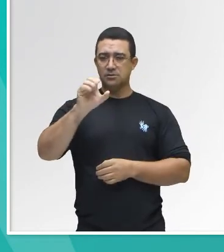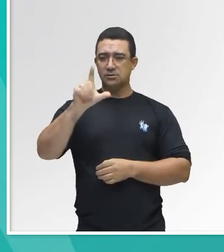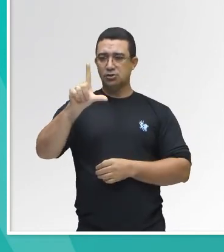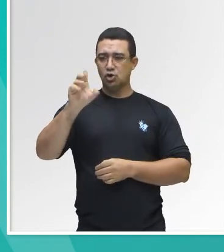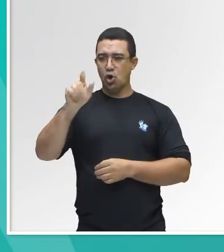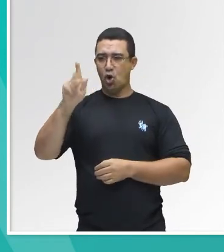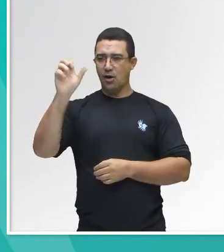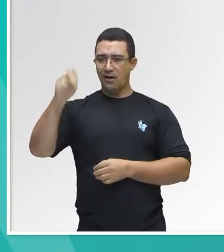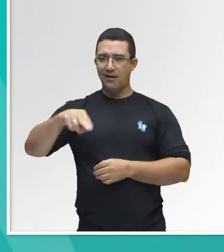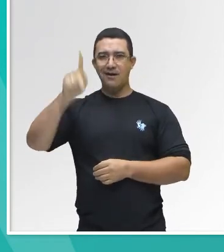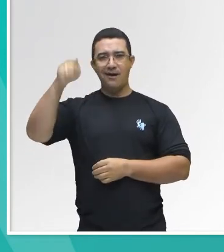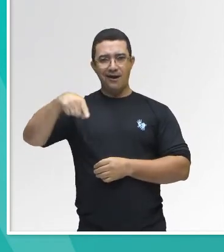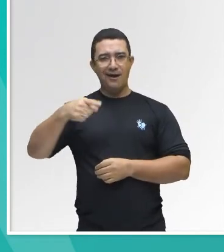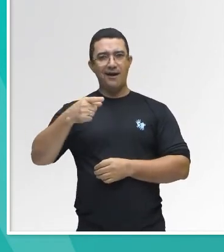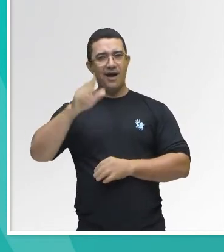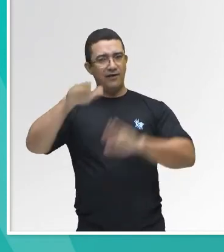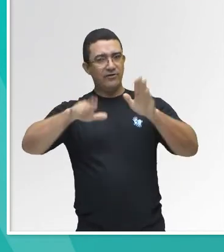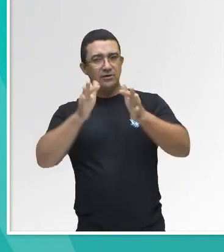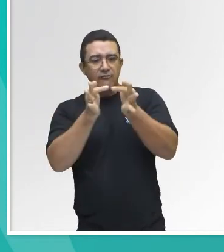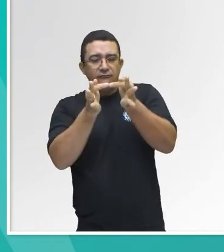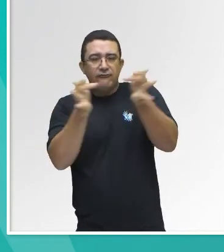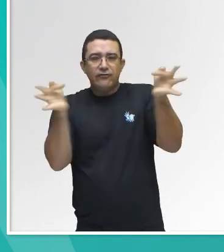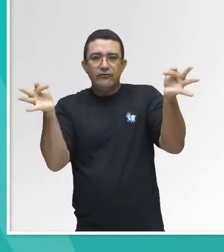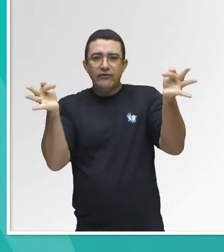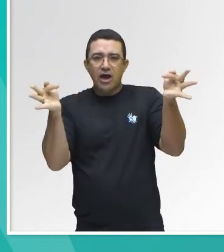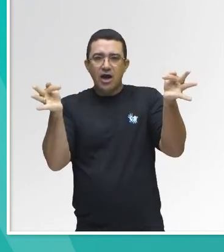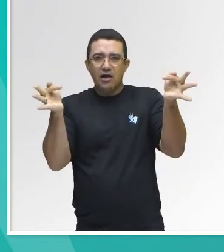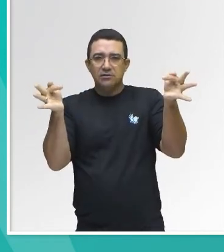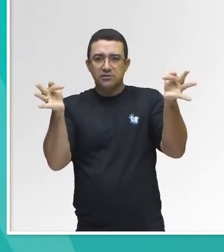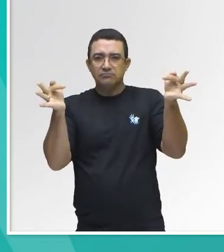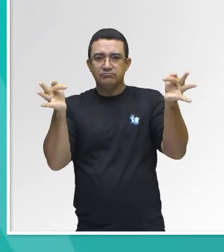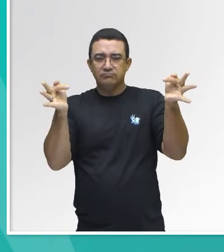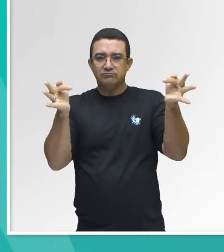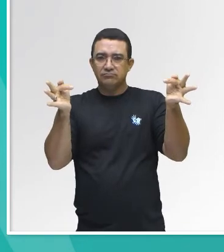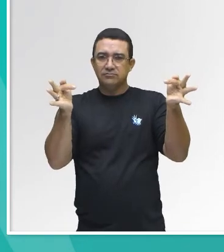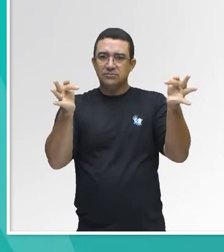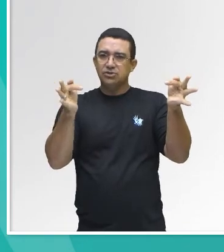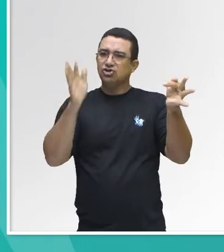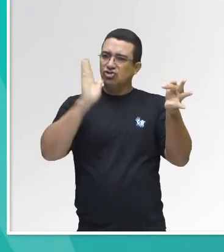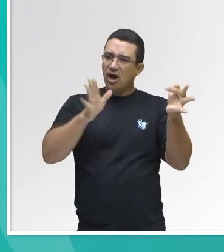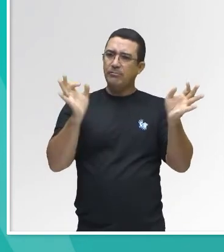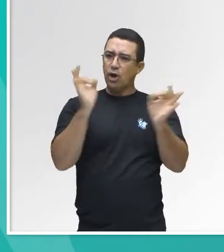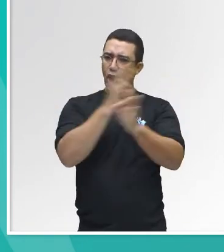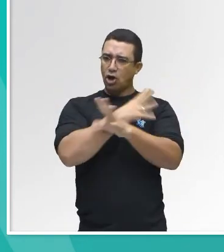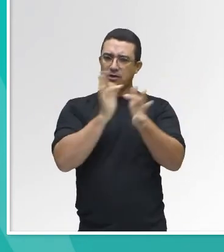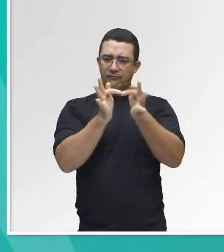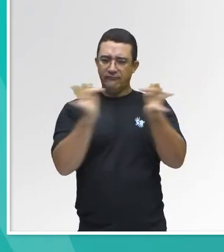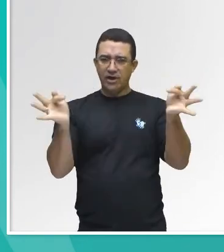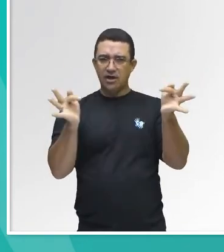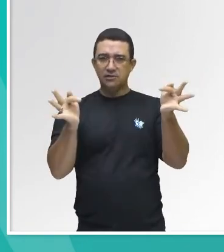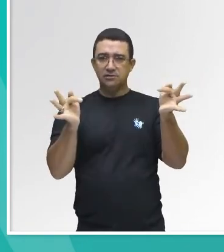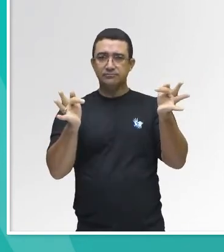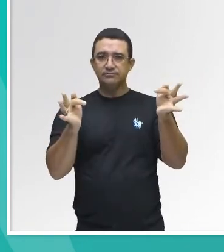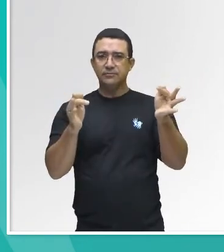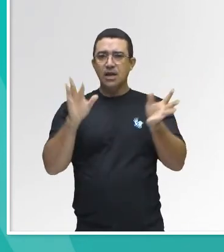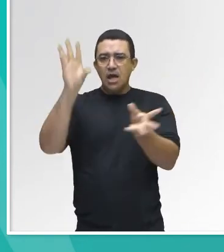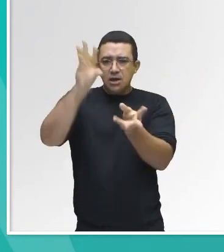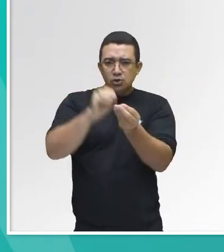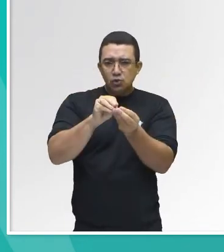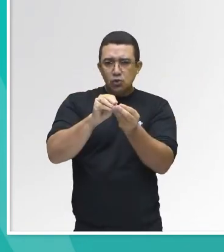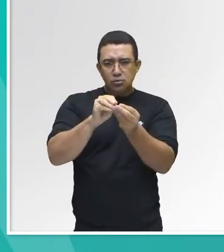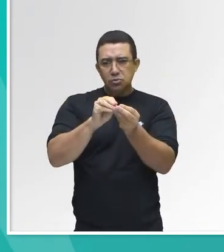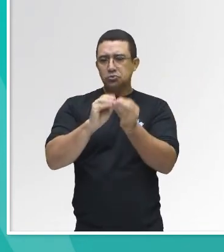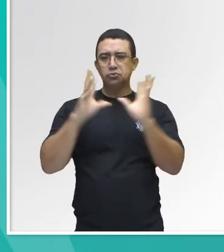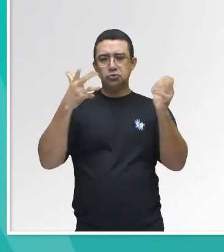frase hecha, um tópico ou uma palavra que se repite constantemente em resume o tema